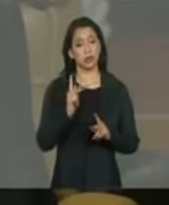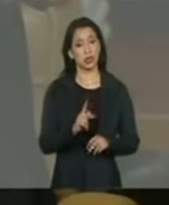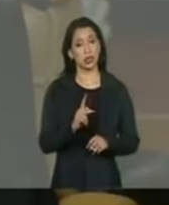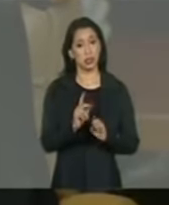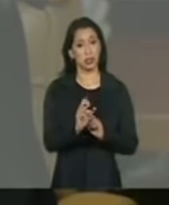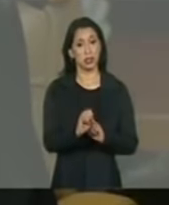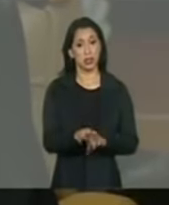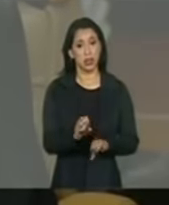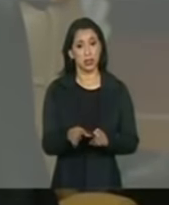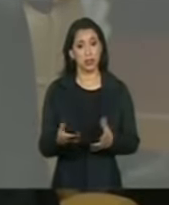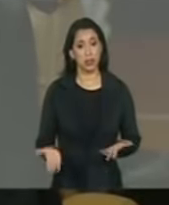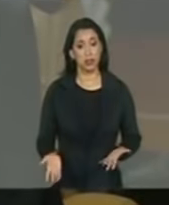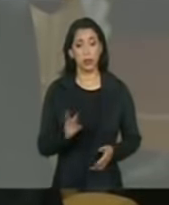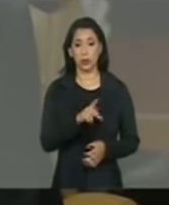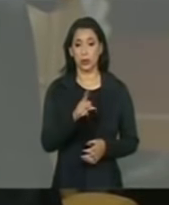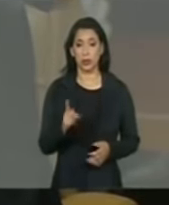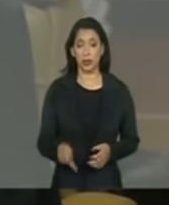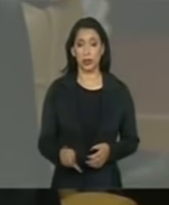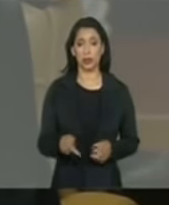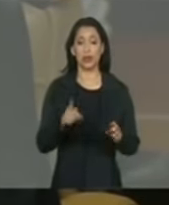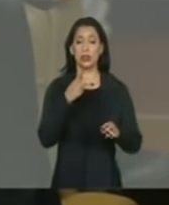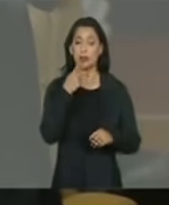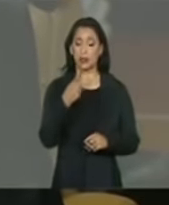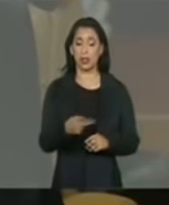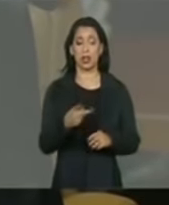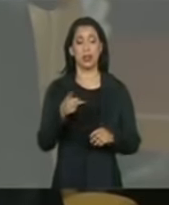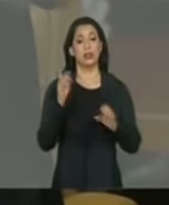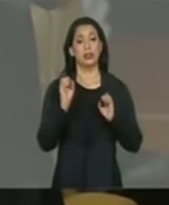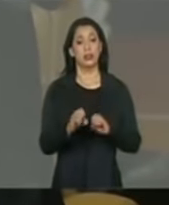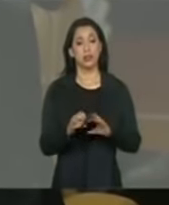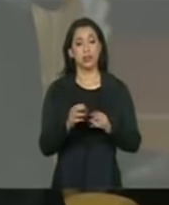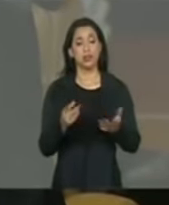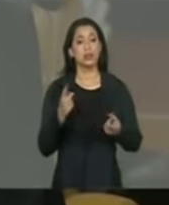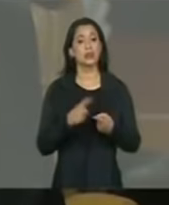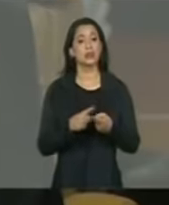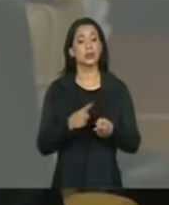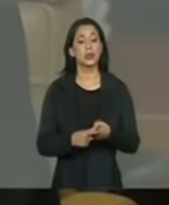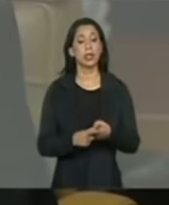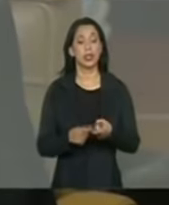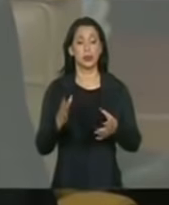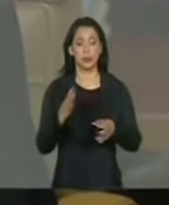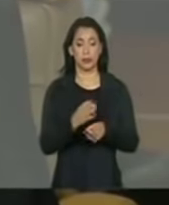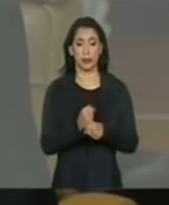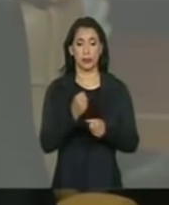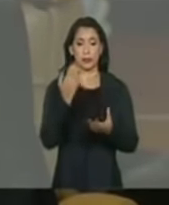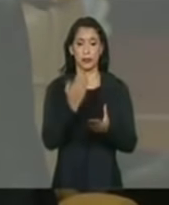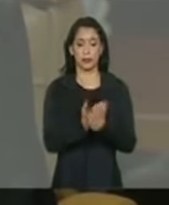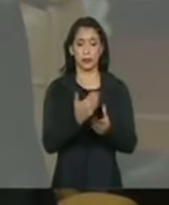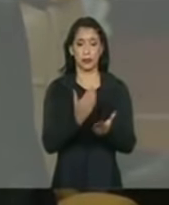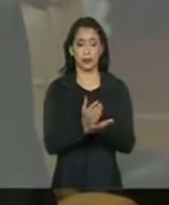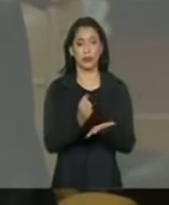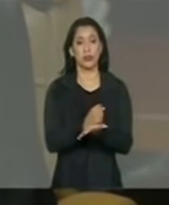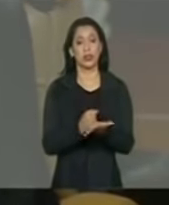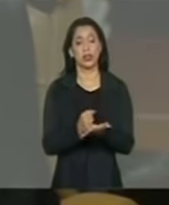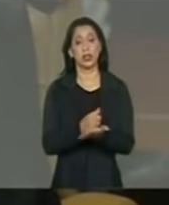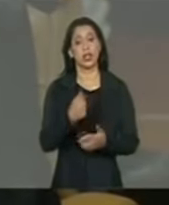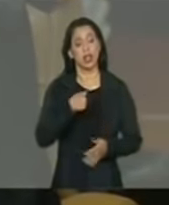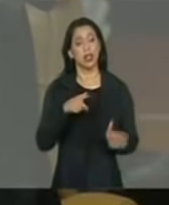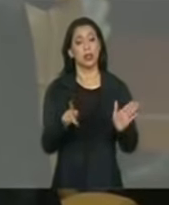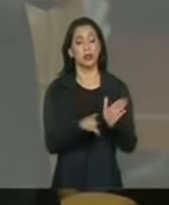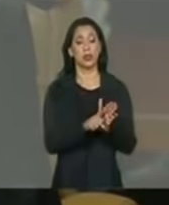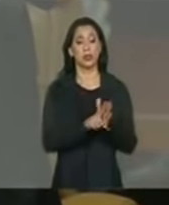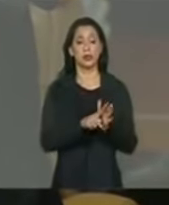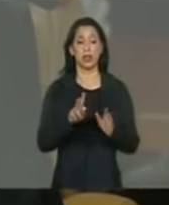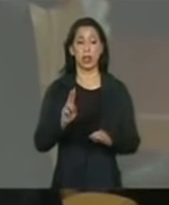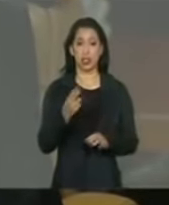acentua a jurisprudência do supremo tribunal federal e firme três ou quatro presidentes e que o próprio fui relator ea dos corpos